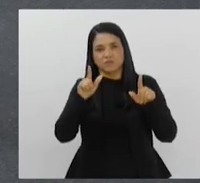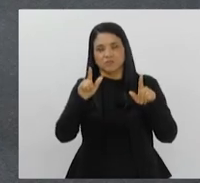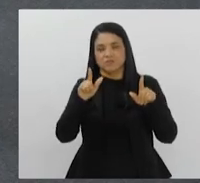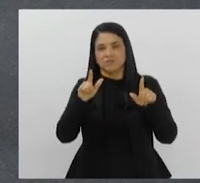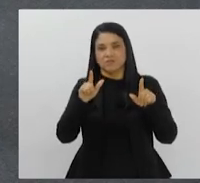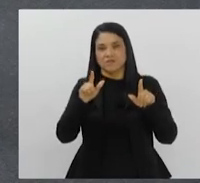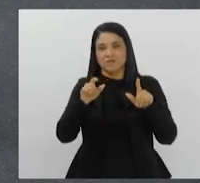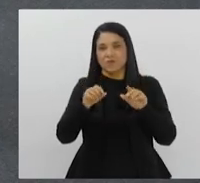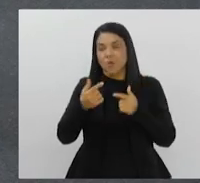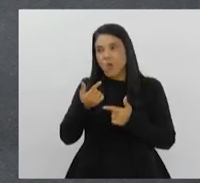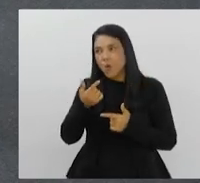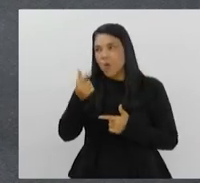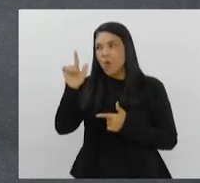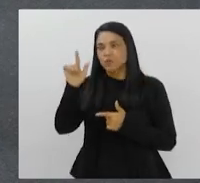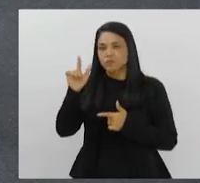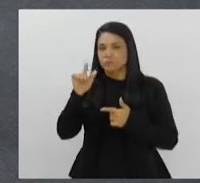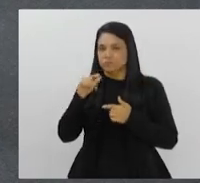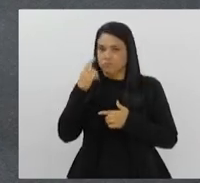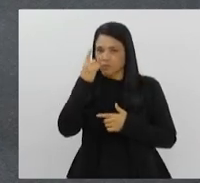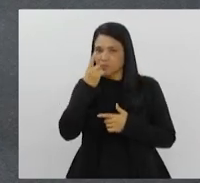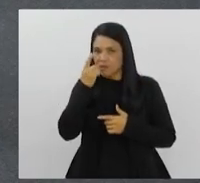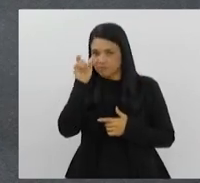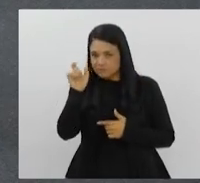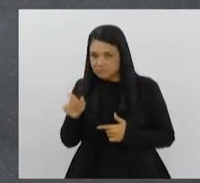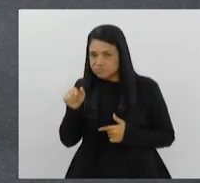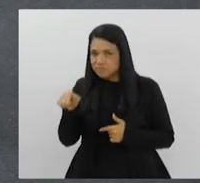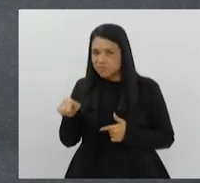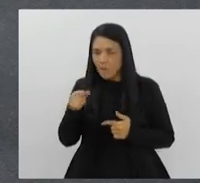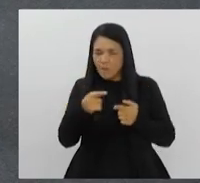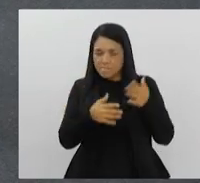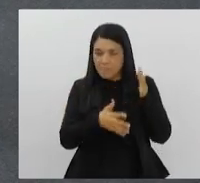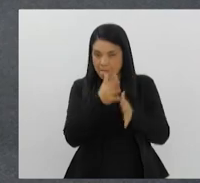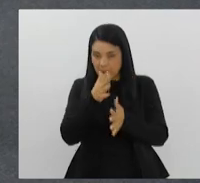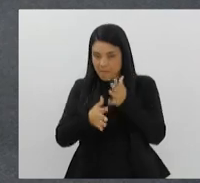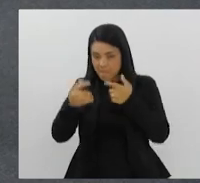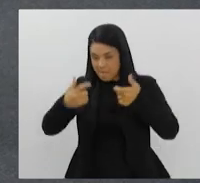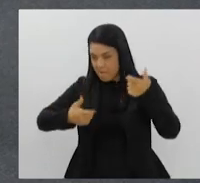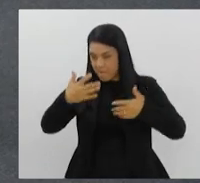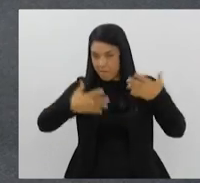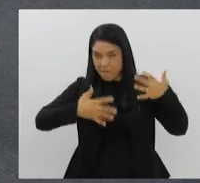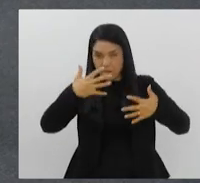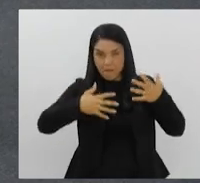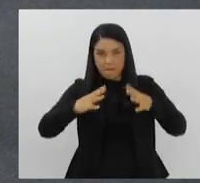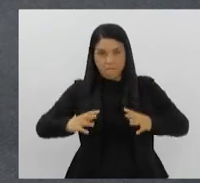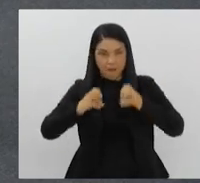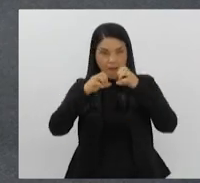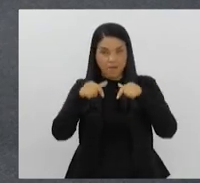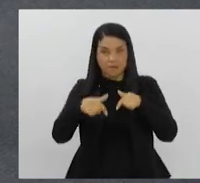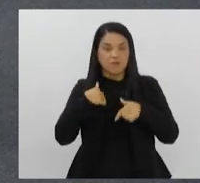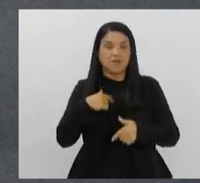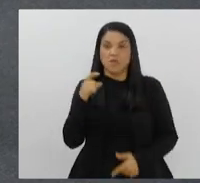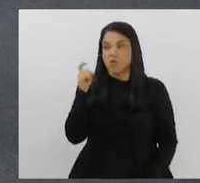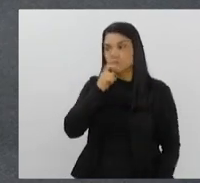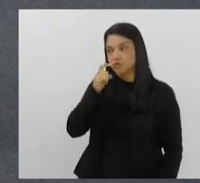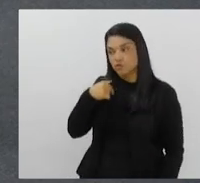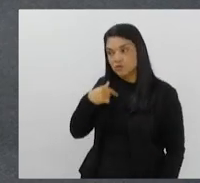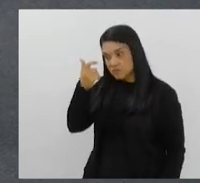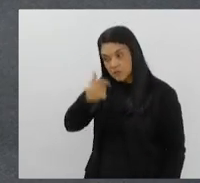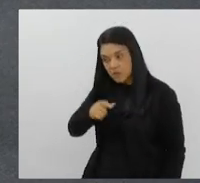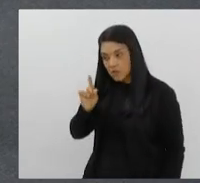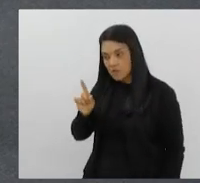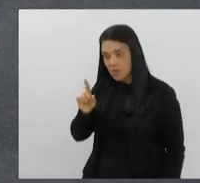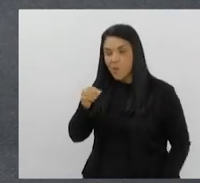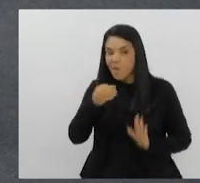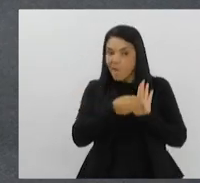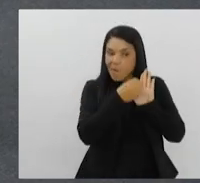projeto, foi outro deputado. Ficou um quiprocó aqui no plenário, porque eu falei, olha, não chama de mentiroso, porque é isso que o parecer